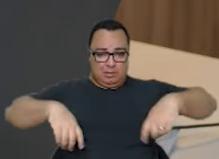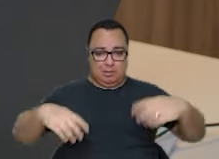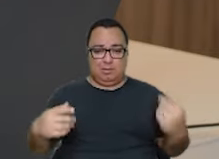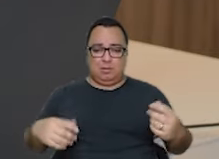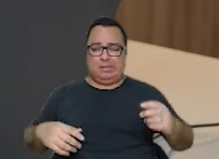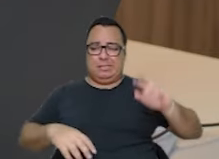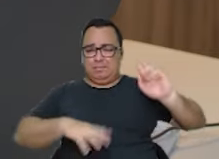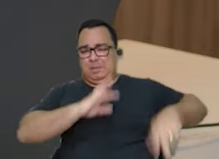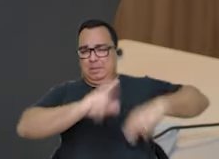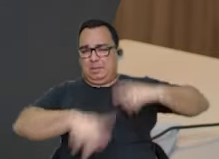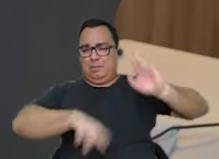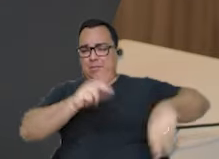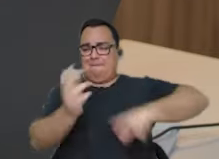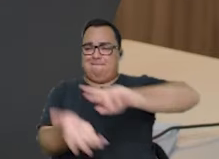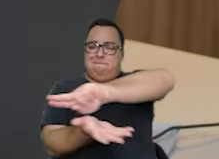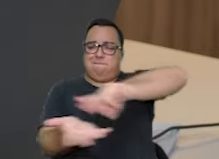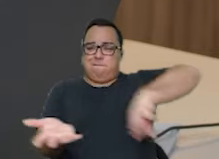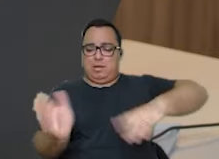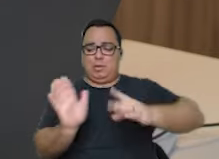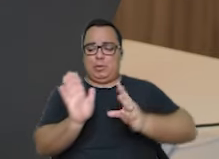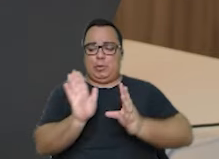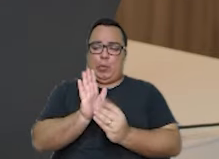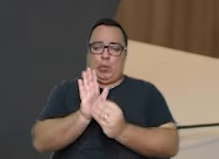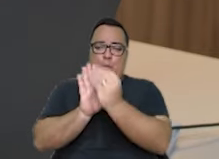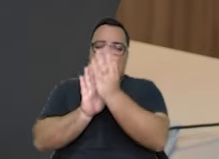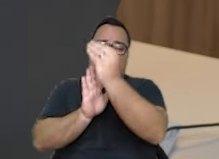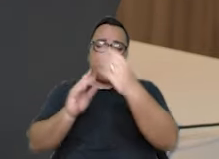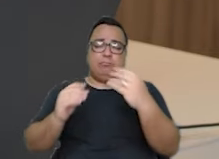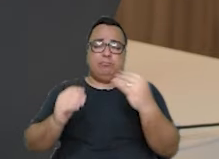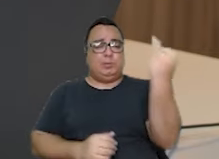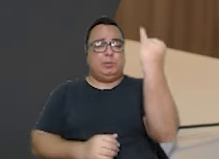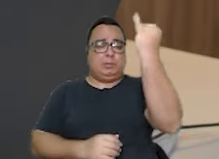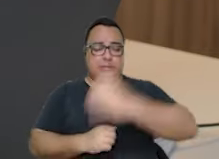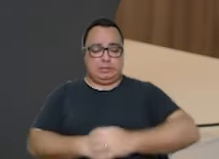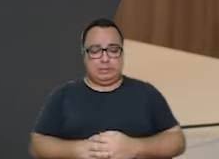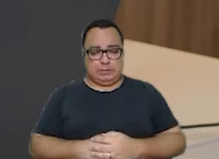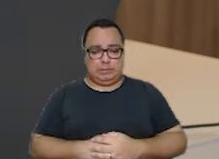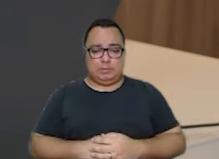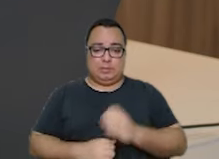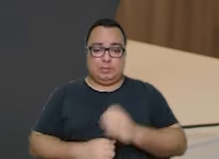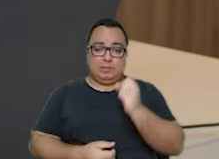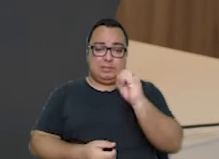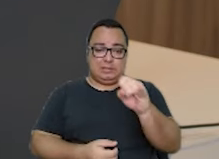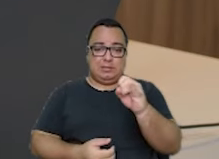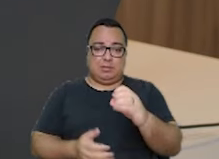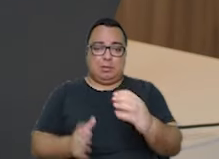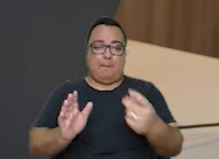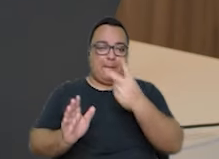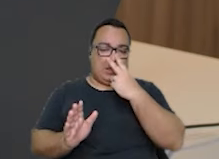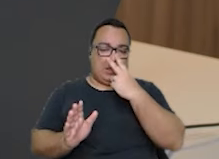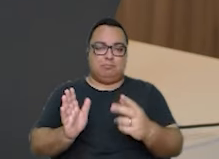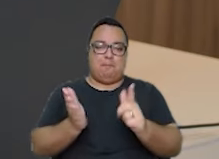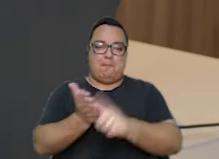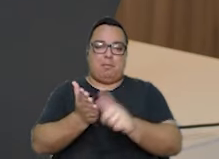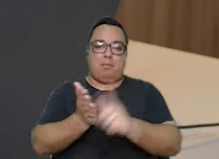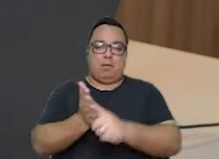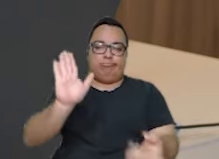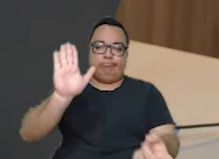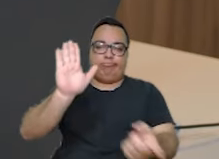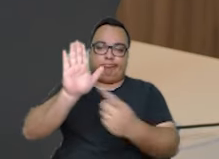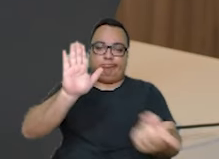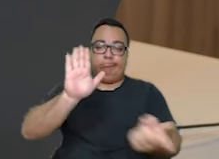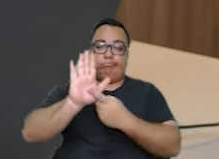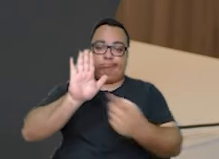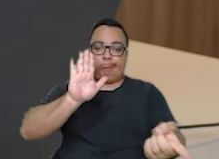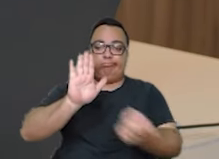diversidade de conteúdos também ela é muito importante porque senão a tua rede social às vezes fica só uma panfletagem né eu vou lá